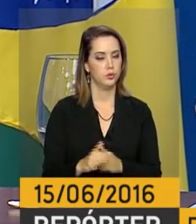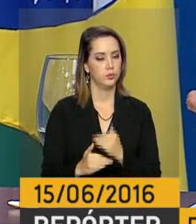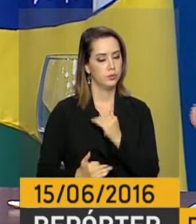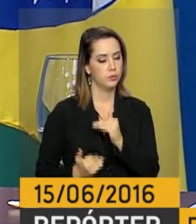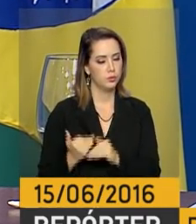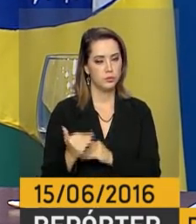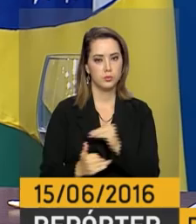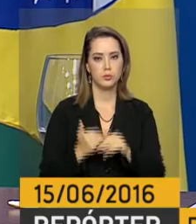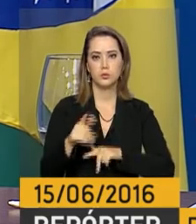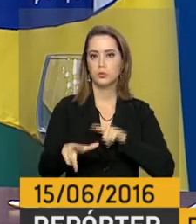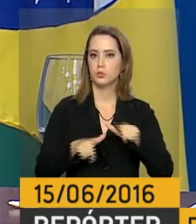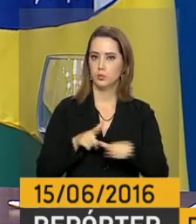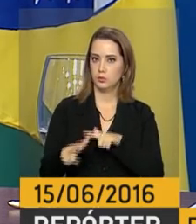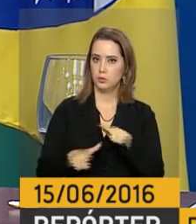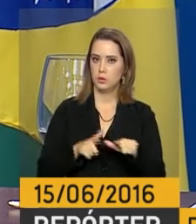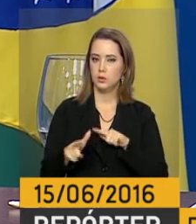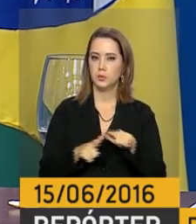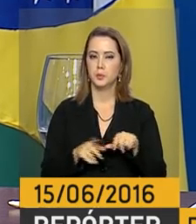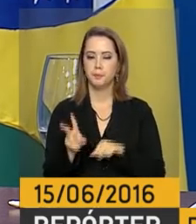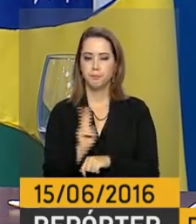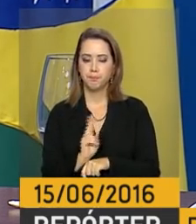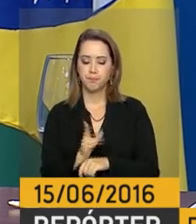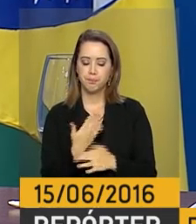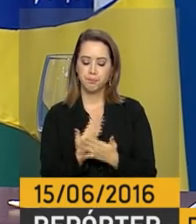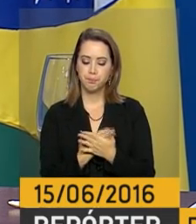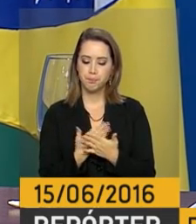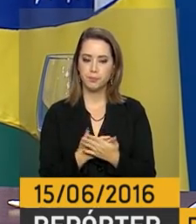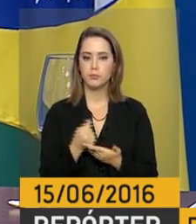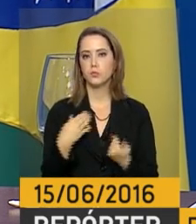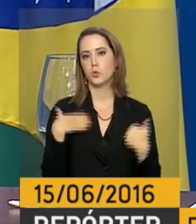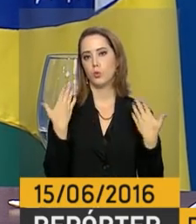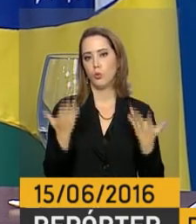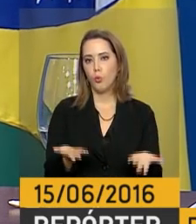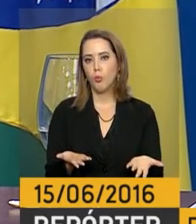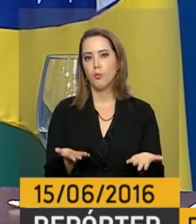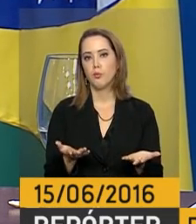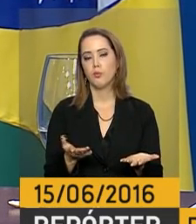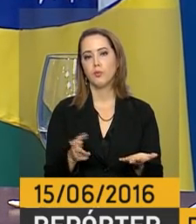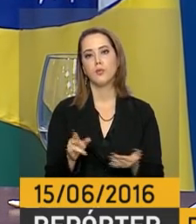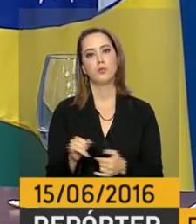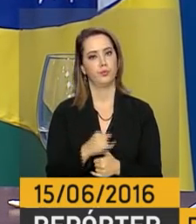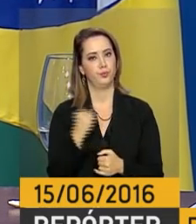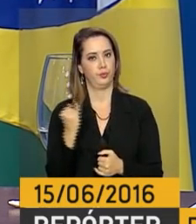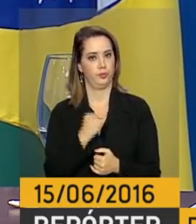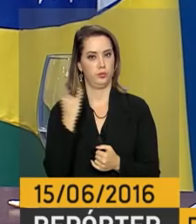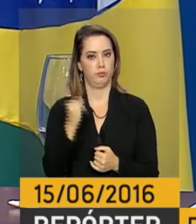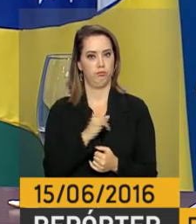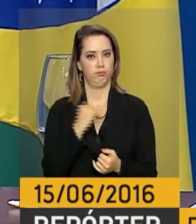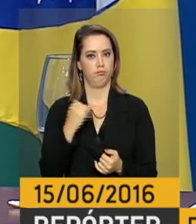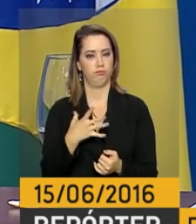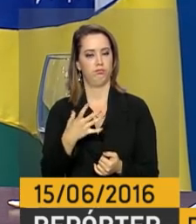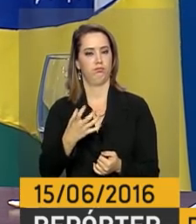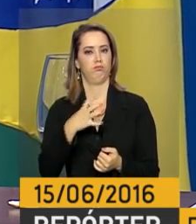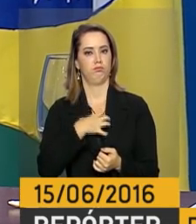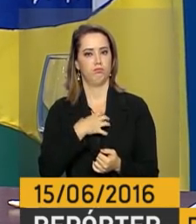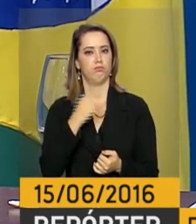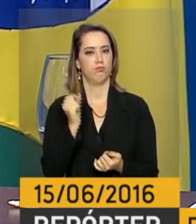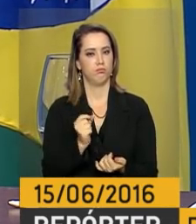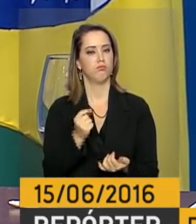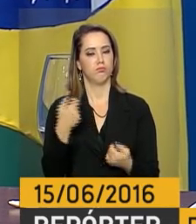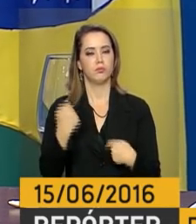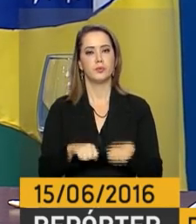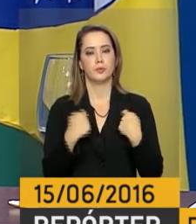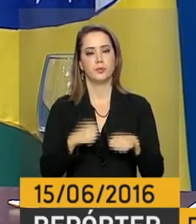continuar trabalhando e verificando aqui eh quais são medidas que fazem sentido e são necessárias,